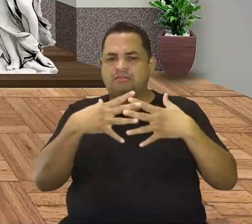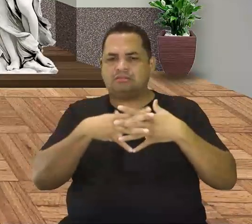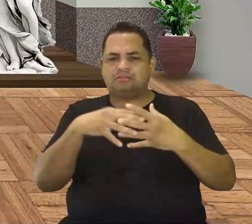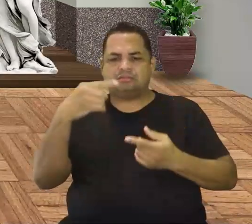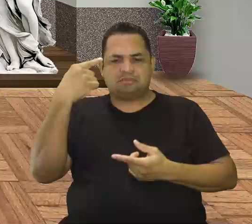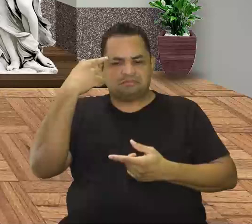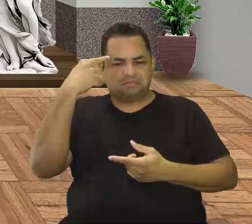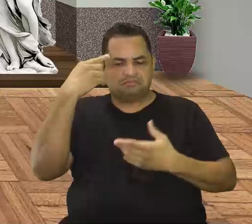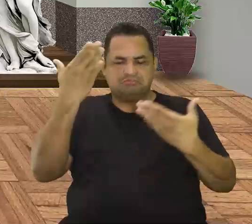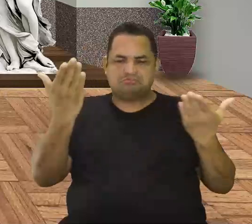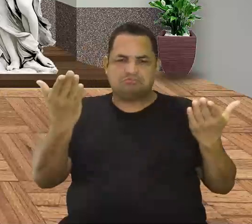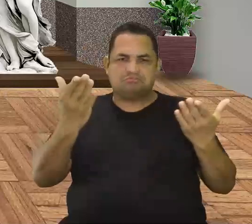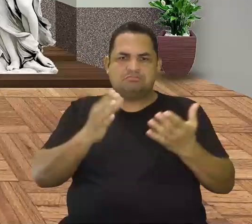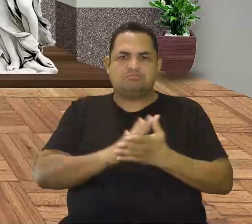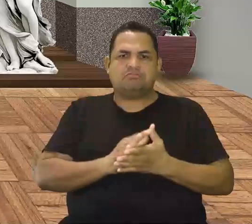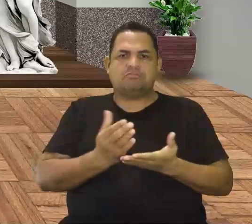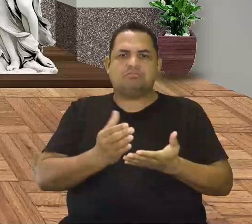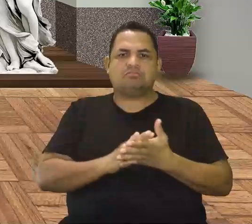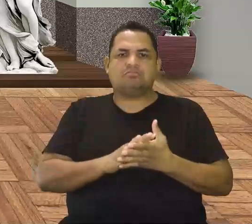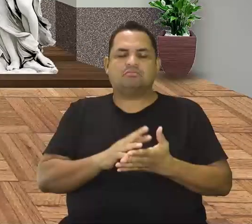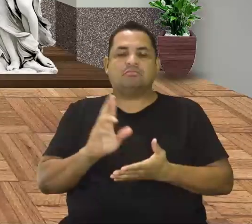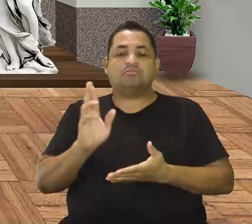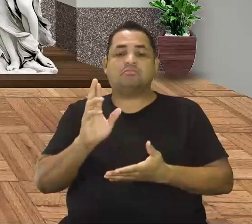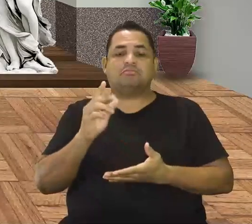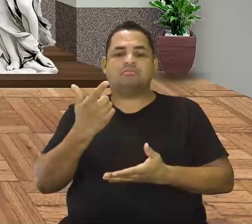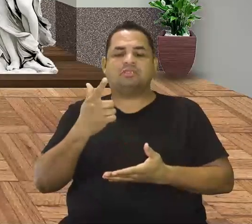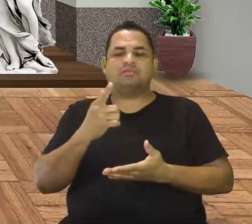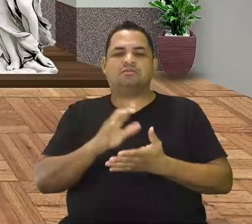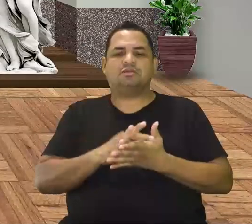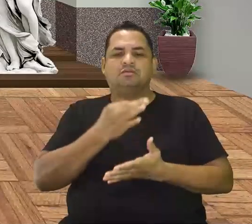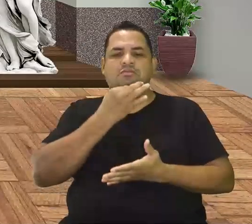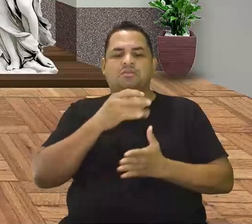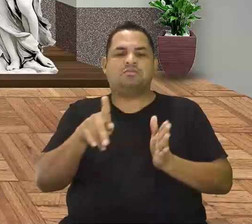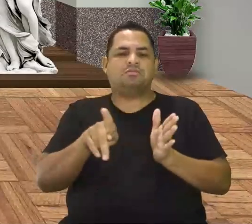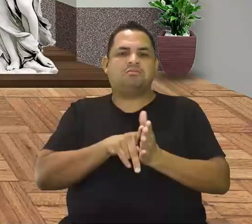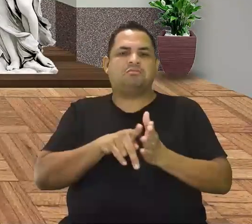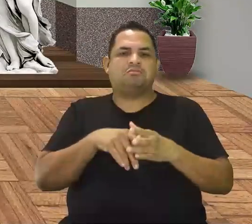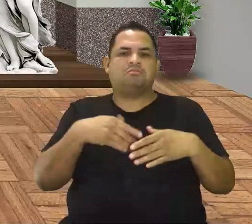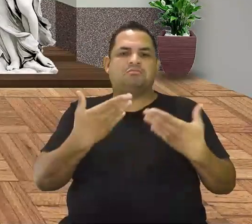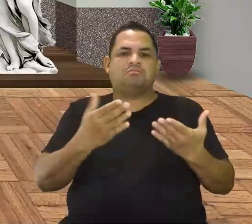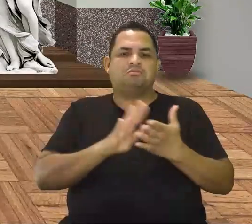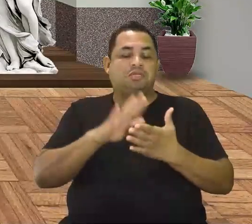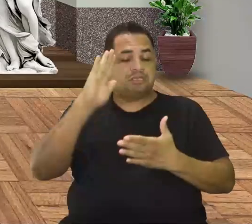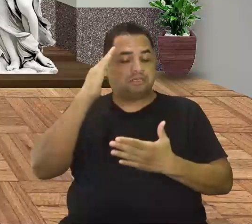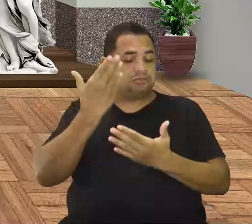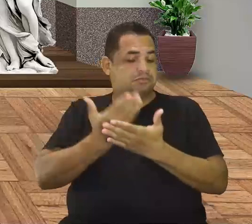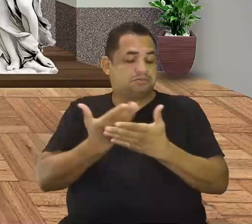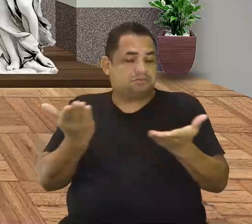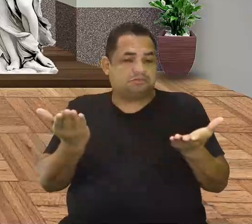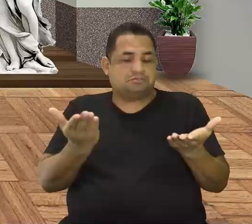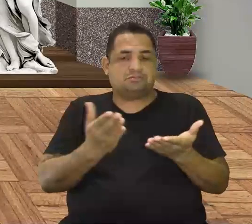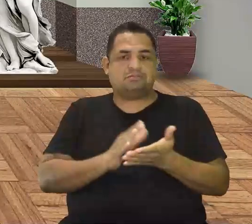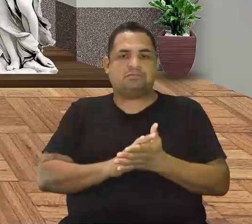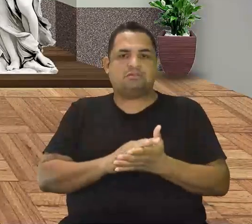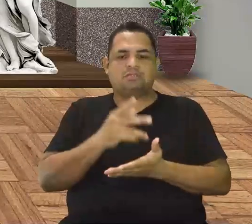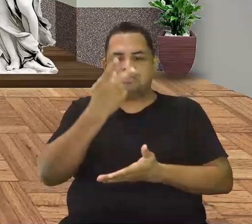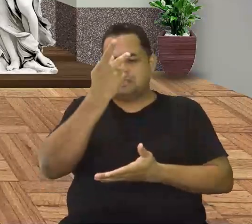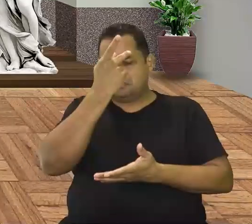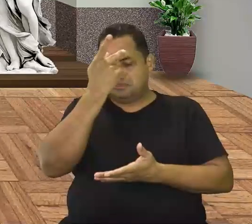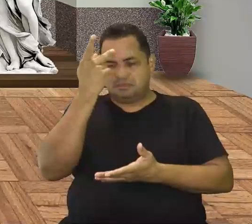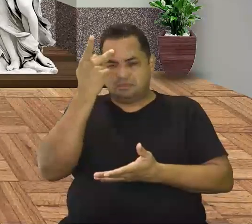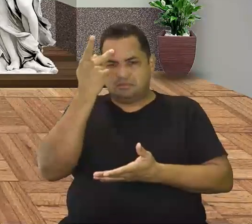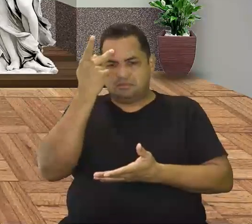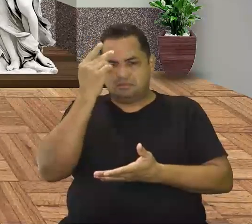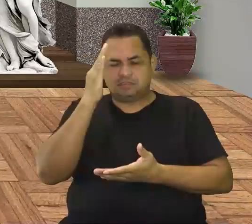das pessoas. Então, quem não tem opinião própria, acaba se deixando levar, acreditando. Agora, pessoas que são